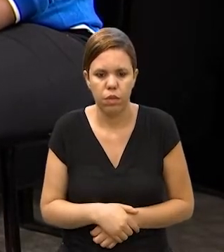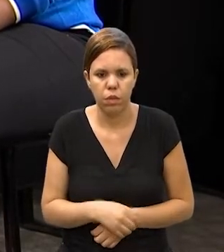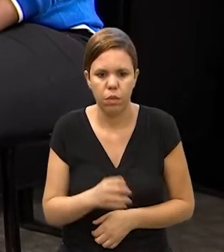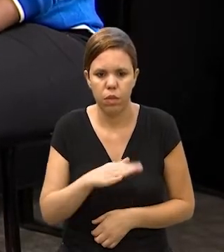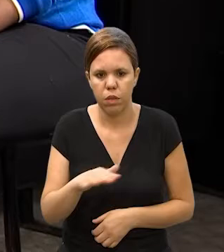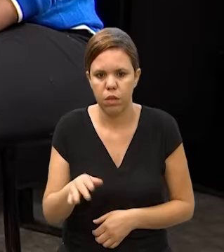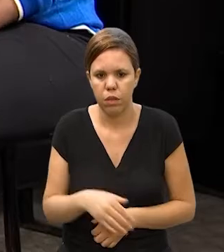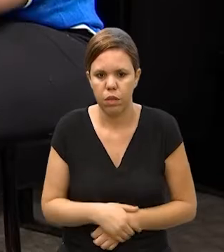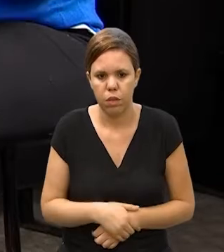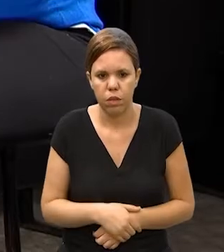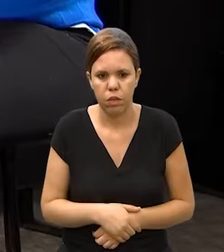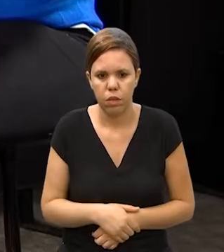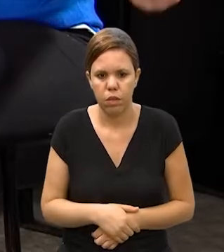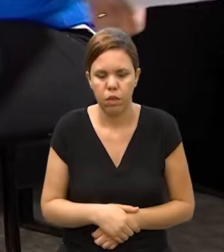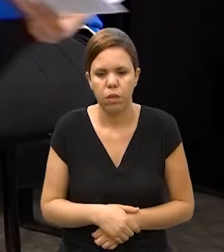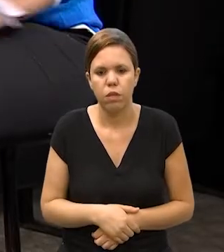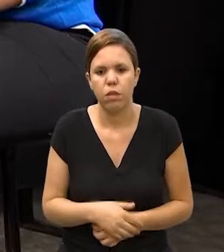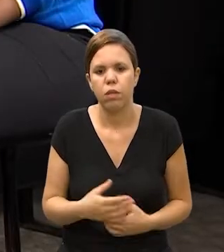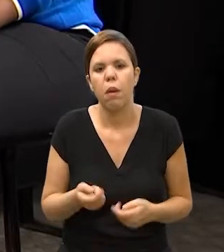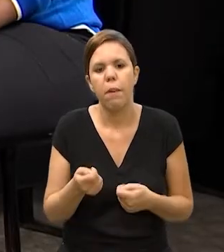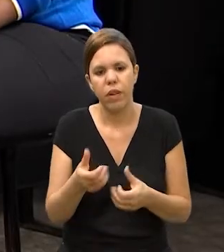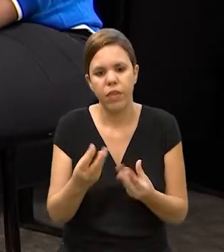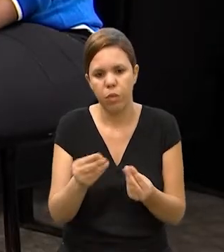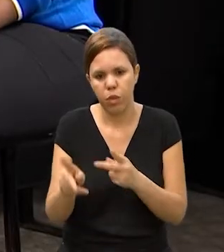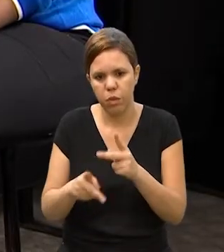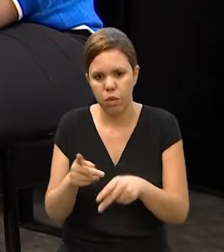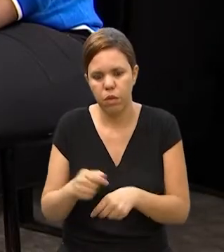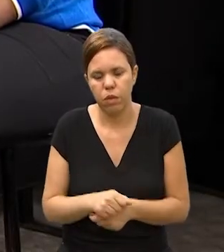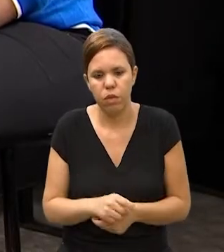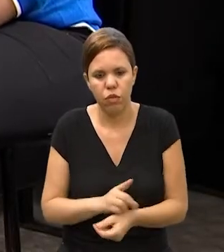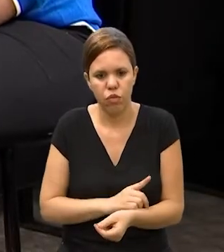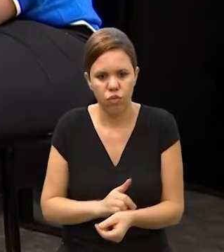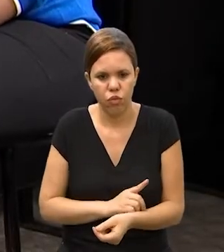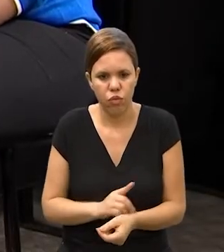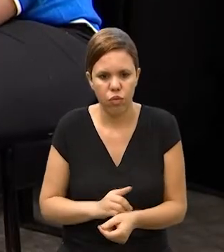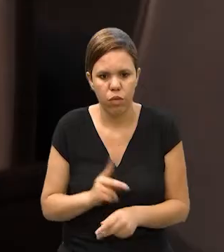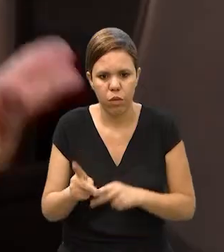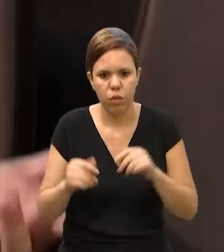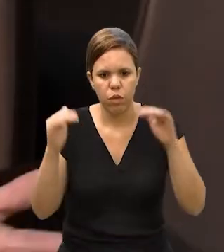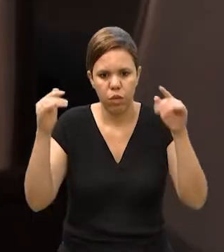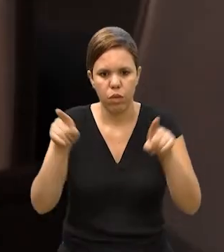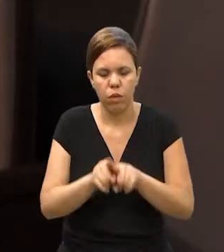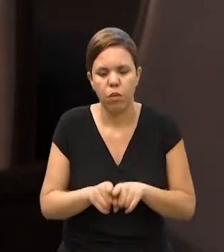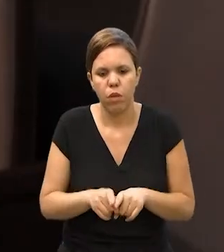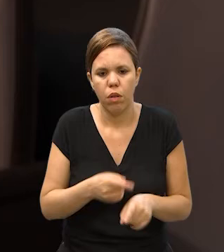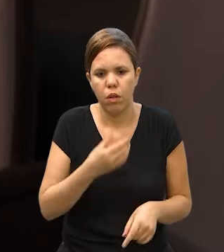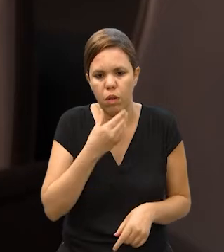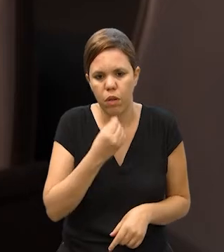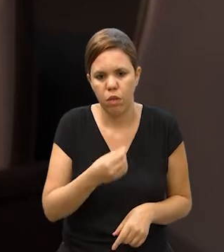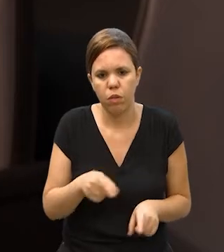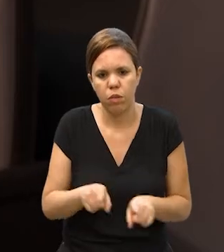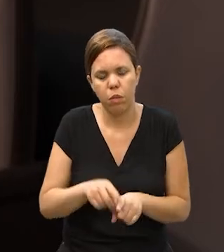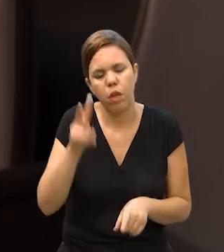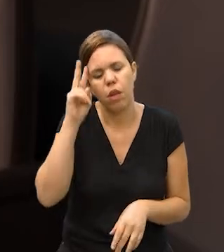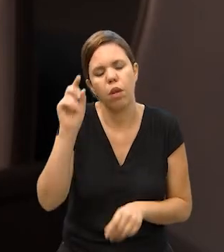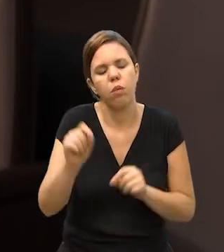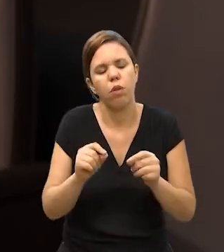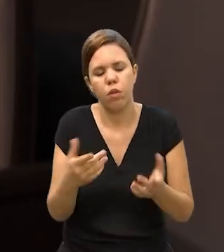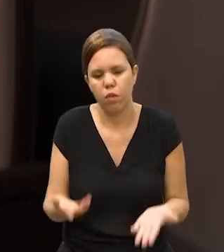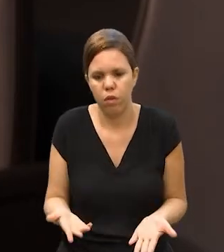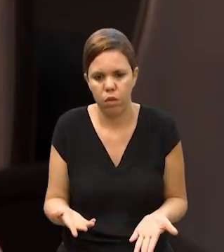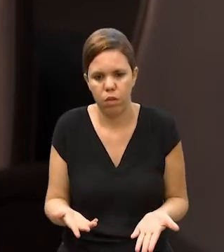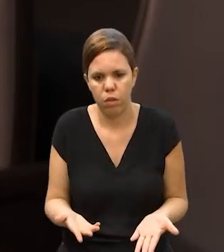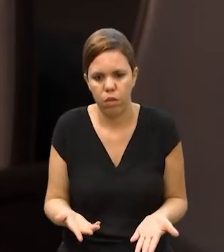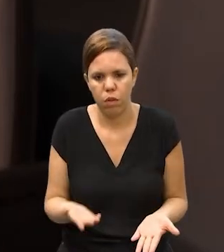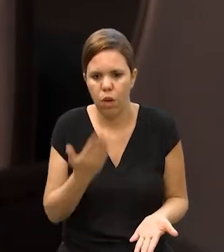as crianças, né? Ela acaba... beneficiar muita gente. Exato. Né? Muitos diabéticos adultos e os senhores, como você bem lembrou também, que